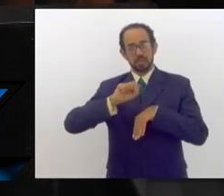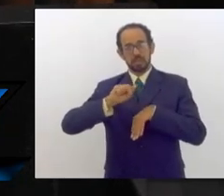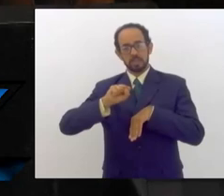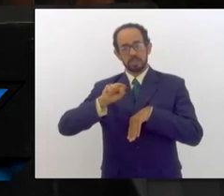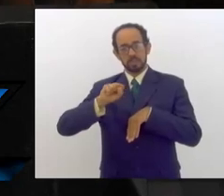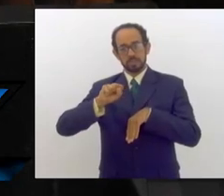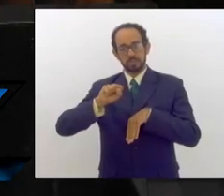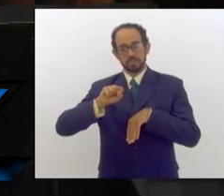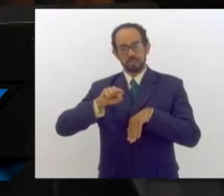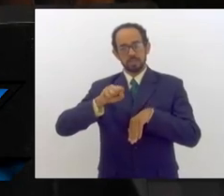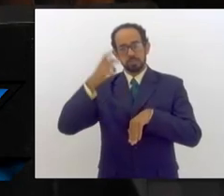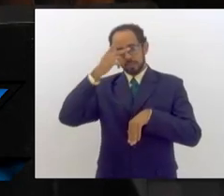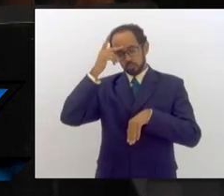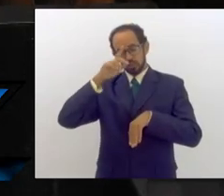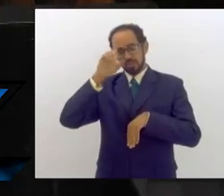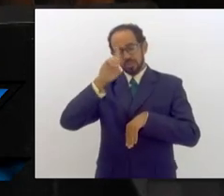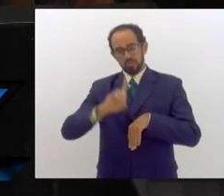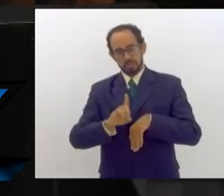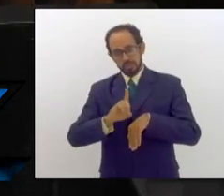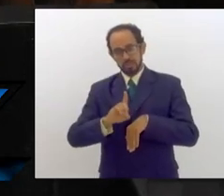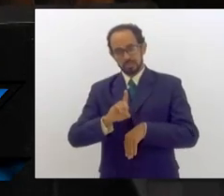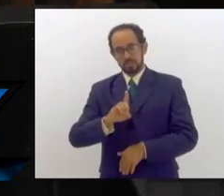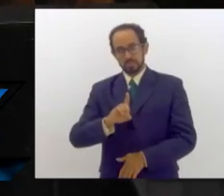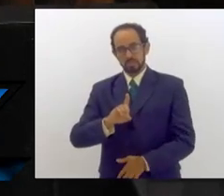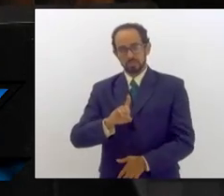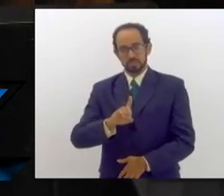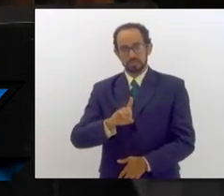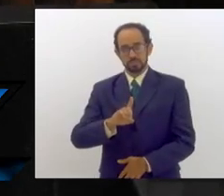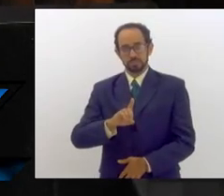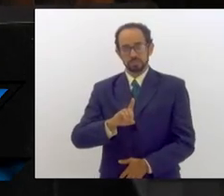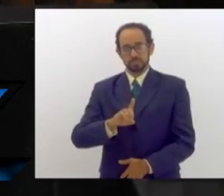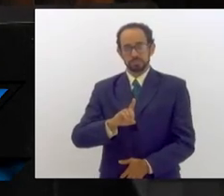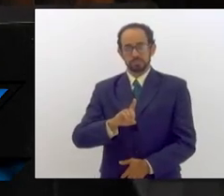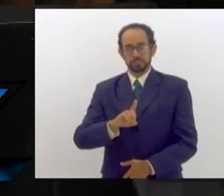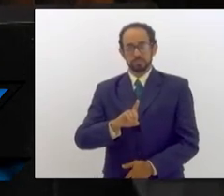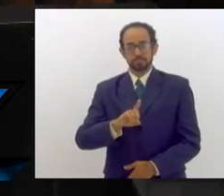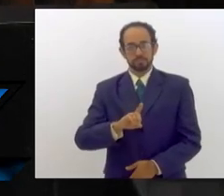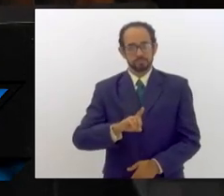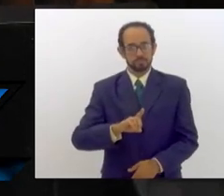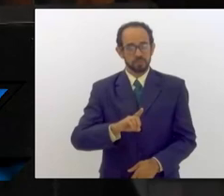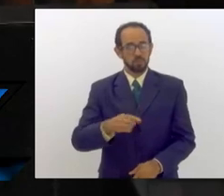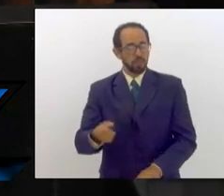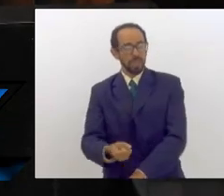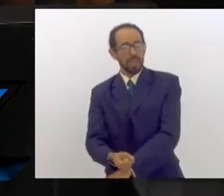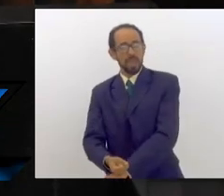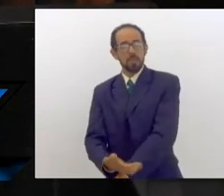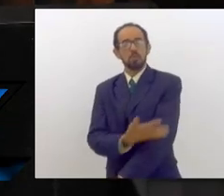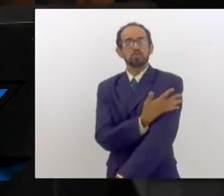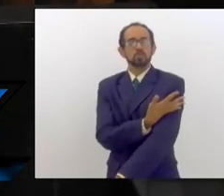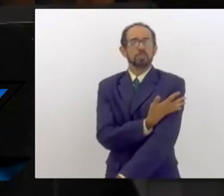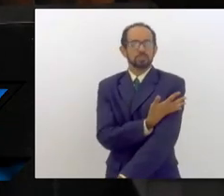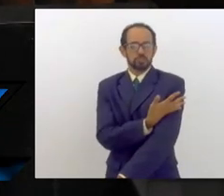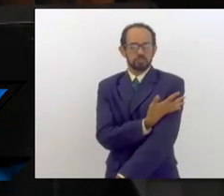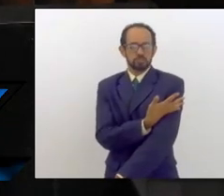pcds pessoas com deficiência e Foi emocionante